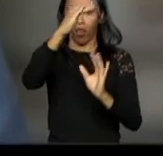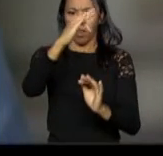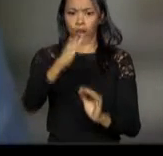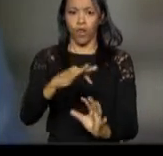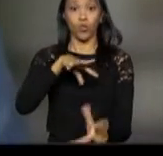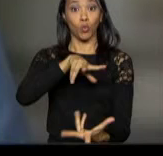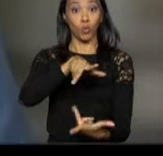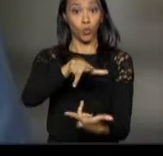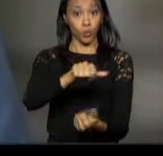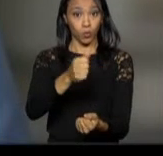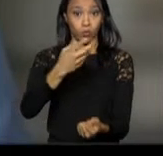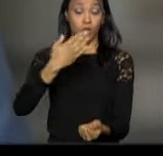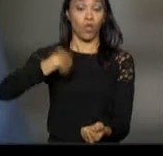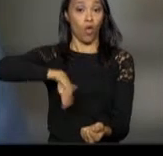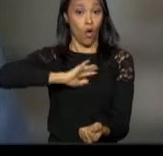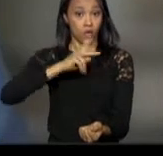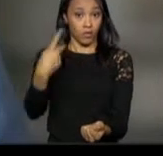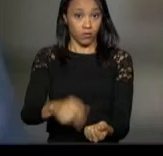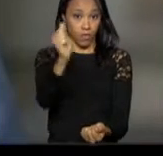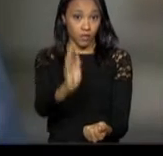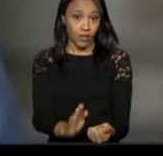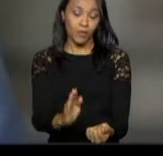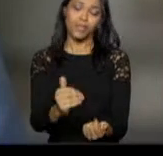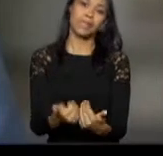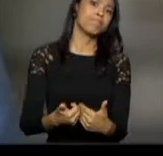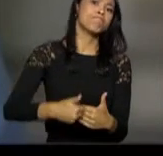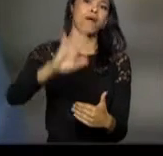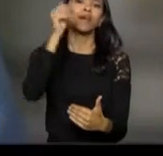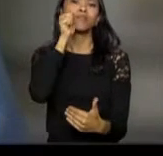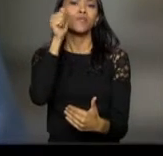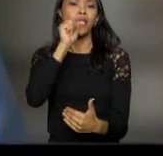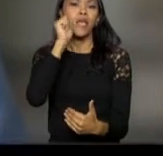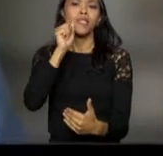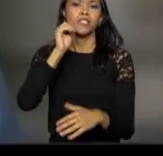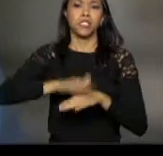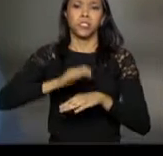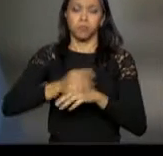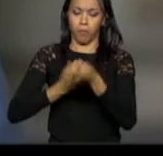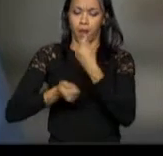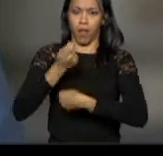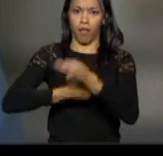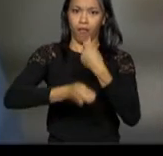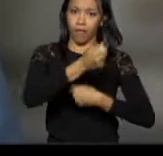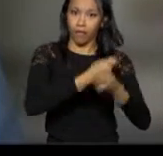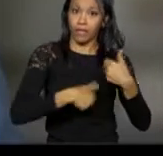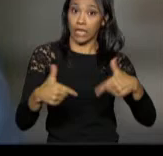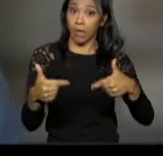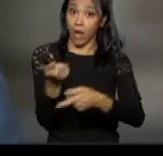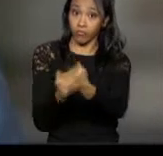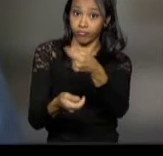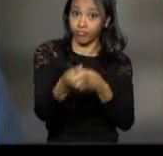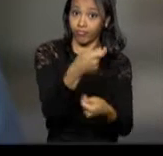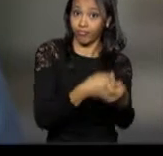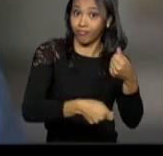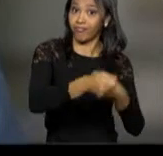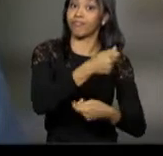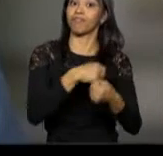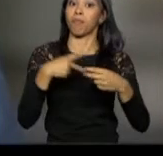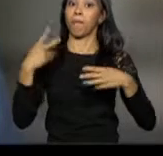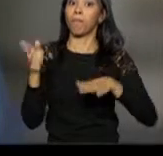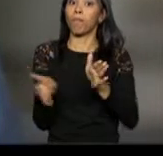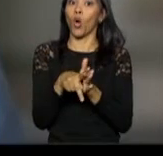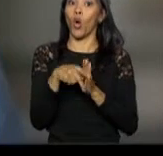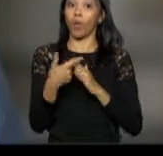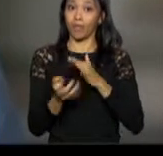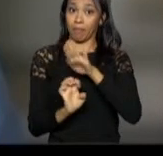somos proporcionalmente a que tem mais mulheres empreendedoras, mulheres que abrem seus próprios negócios